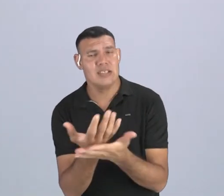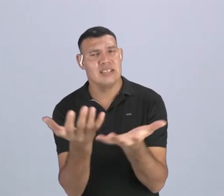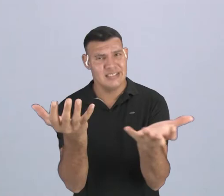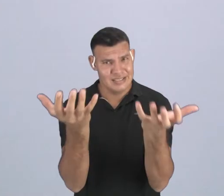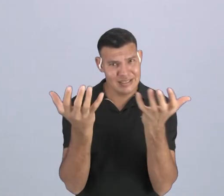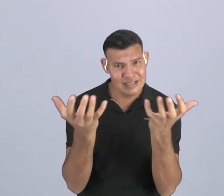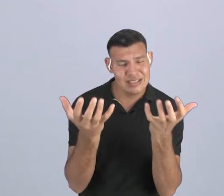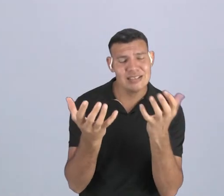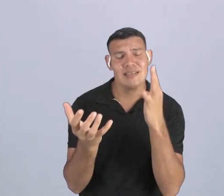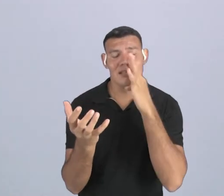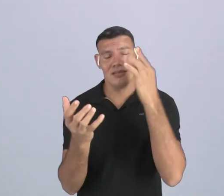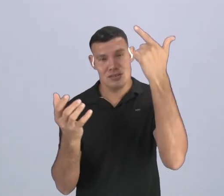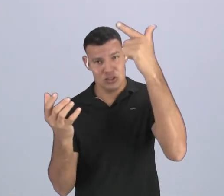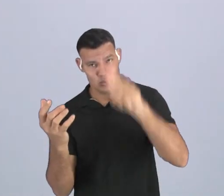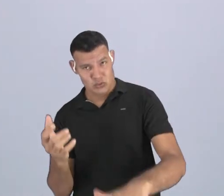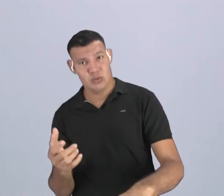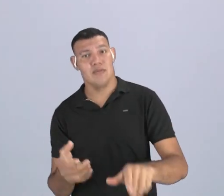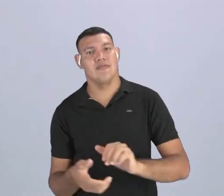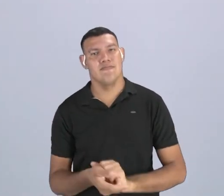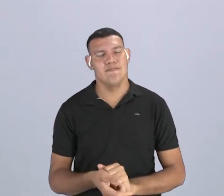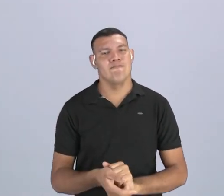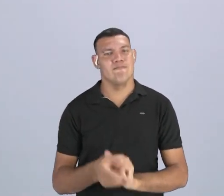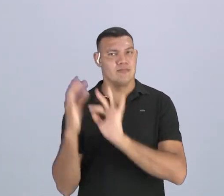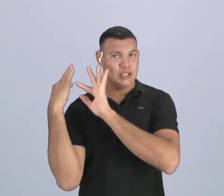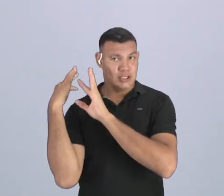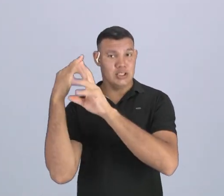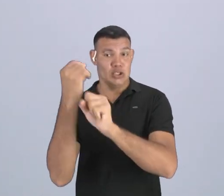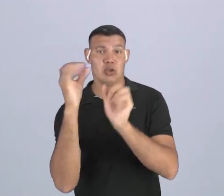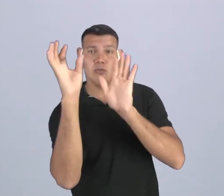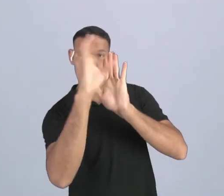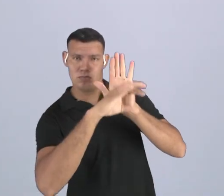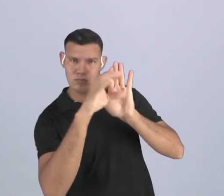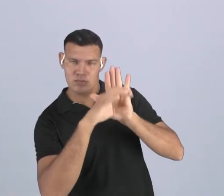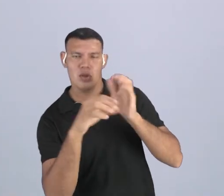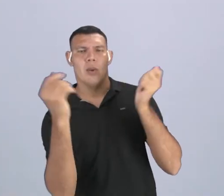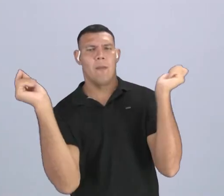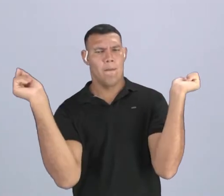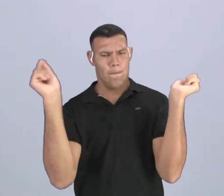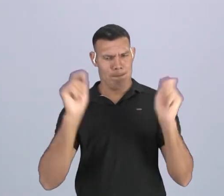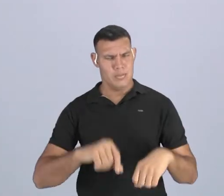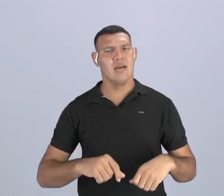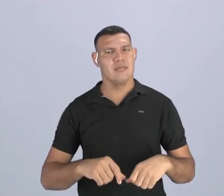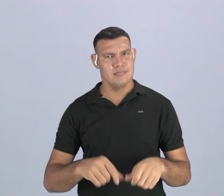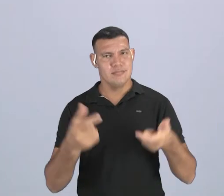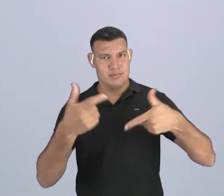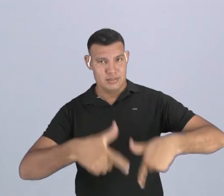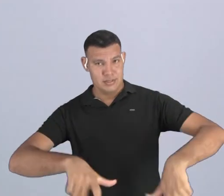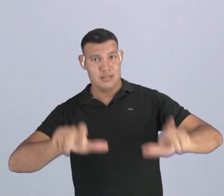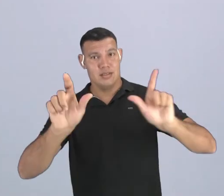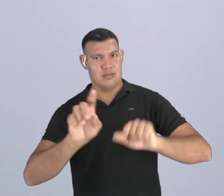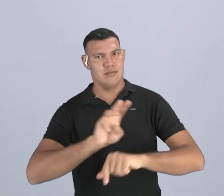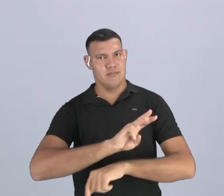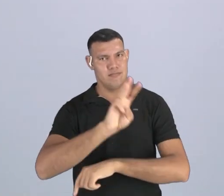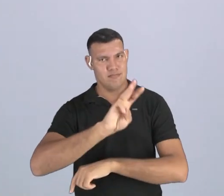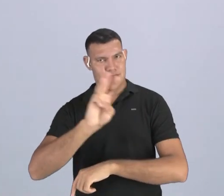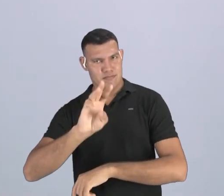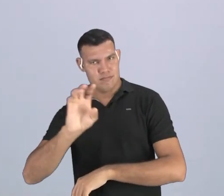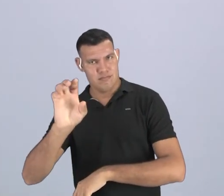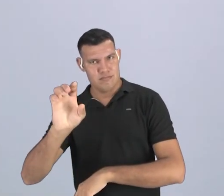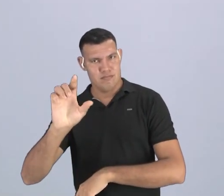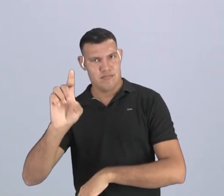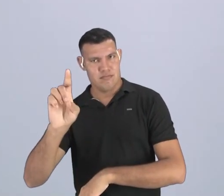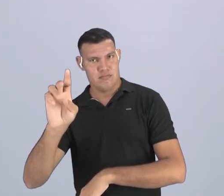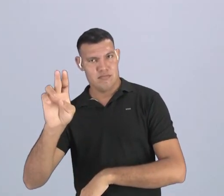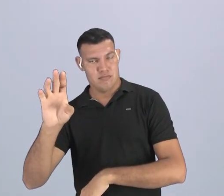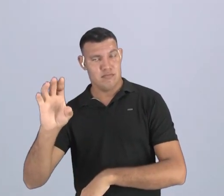quer assistir novamente, retomar esse conteúdo, você pode acessar essa aula na nossa plataforma Eduque.